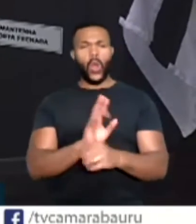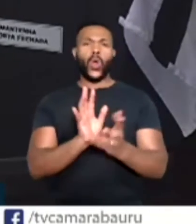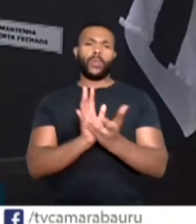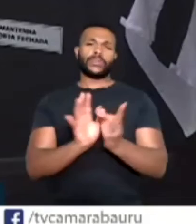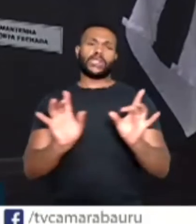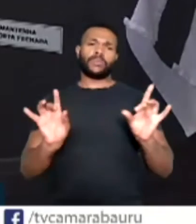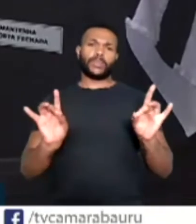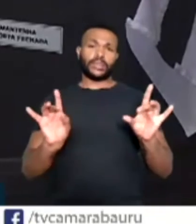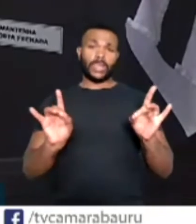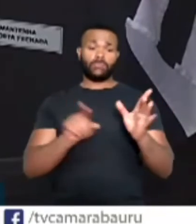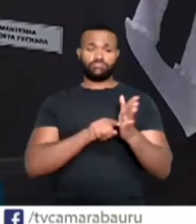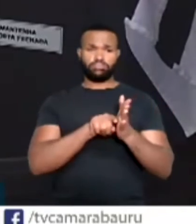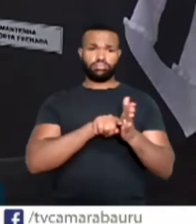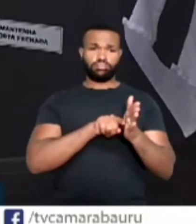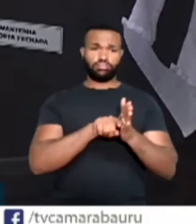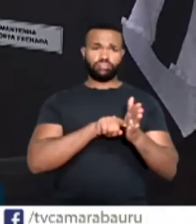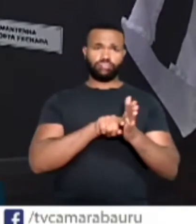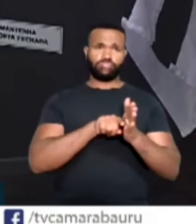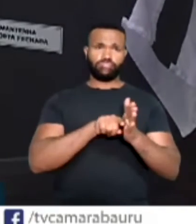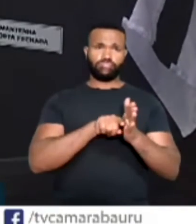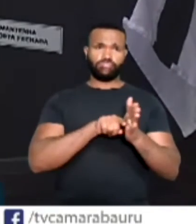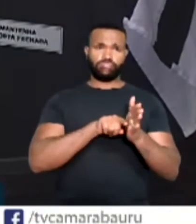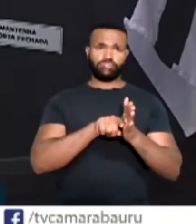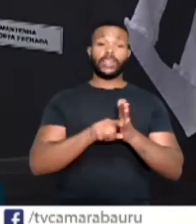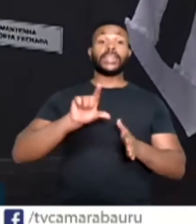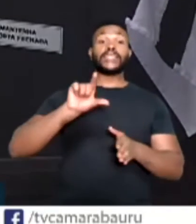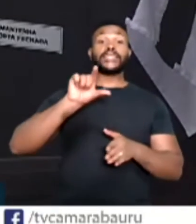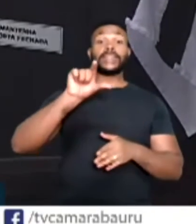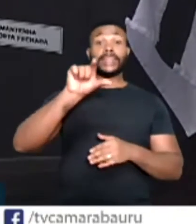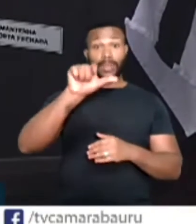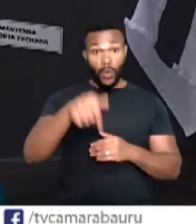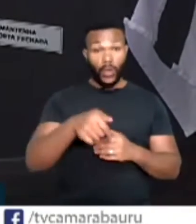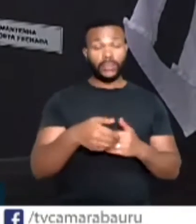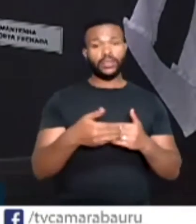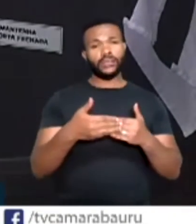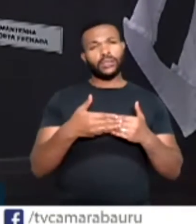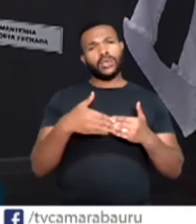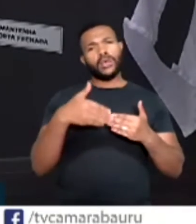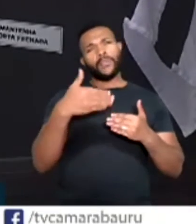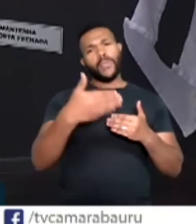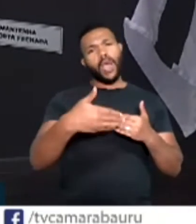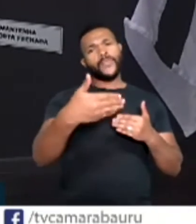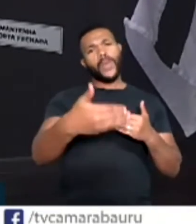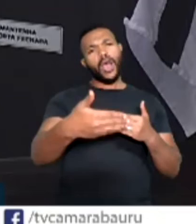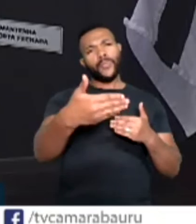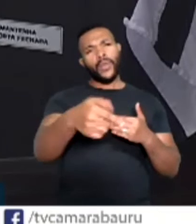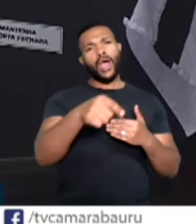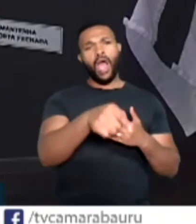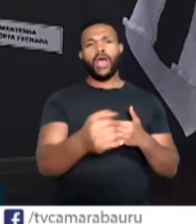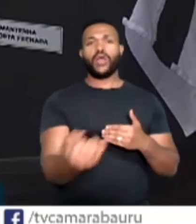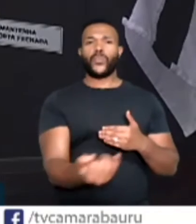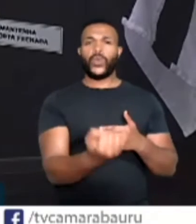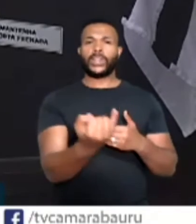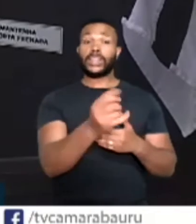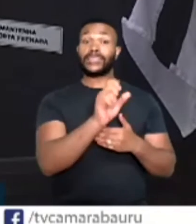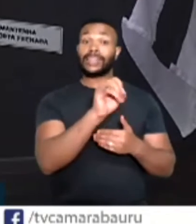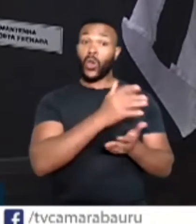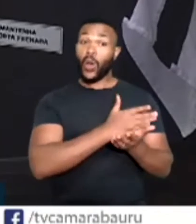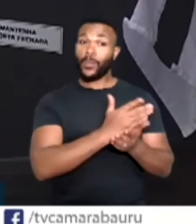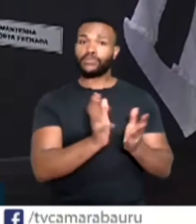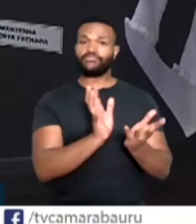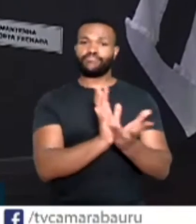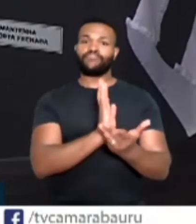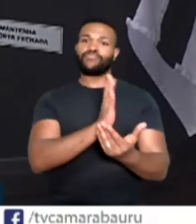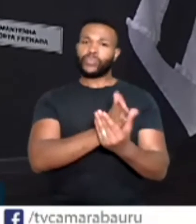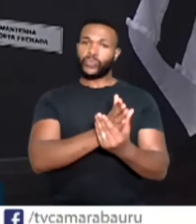para depois chegarmos a um passo muito importante, que é a instalação de uma processante. Então, eu subo hoje